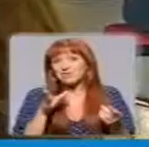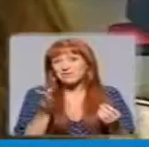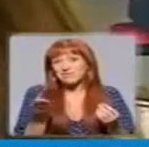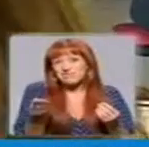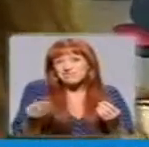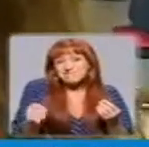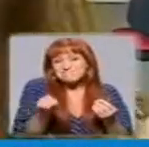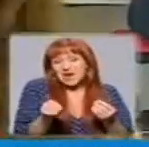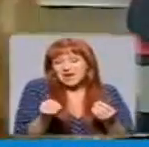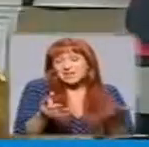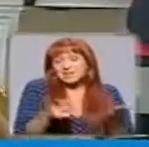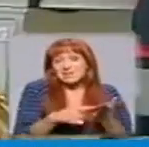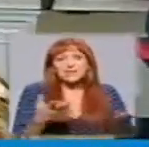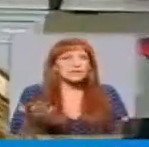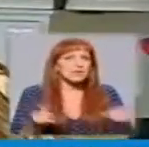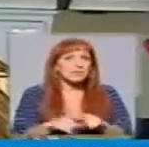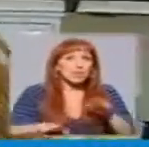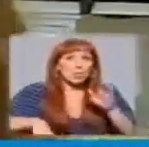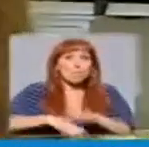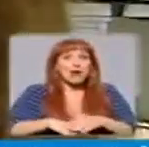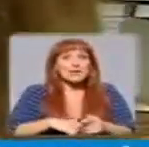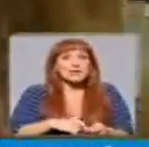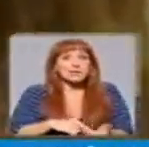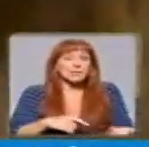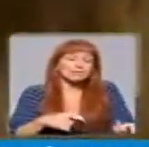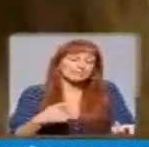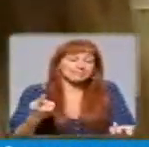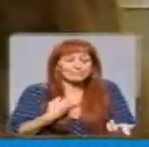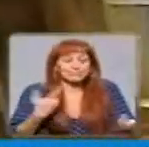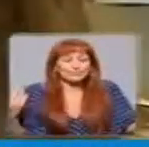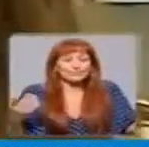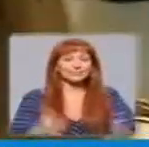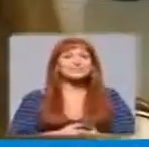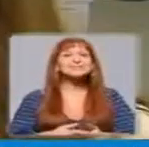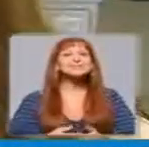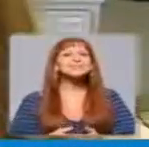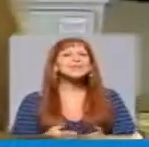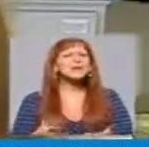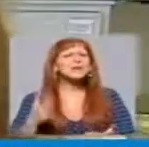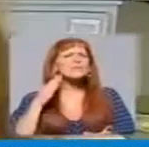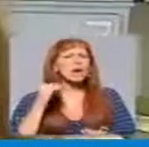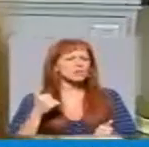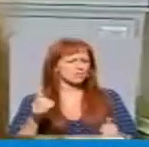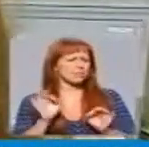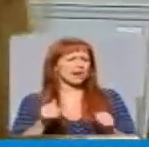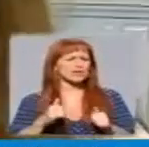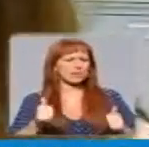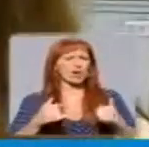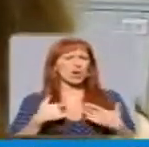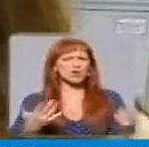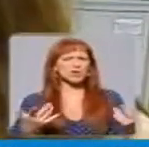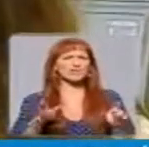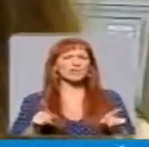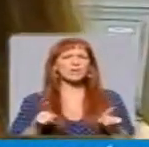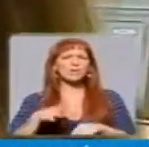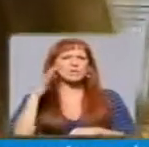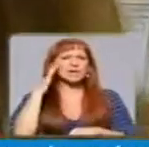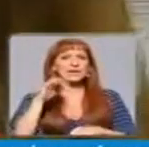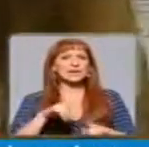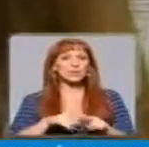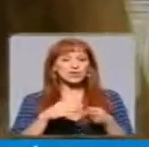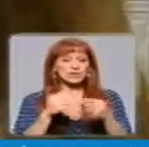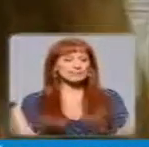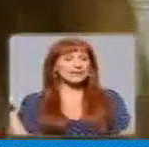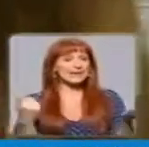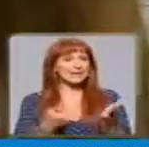precisamos assim um bocadinho mais mas ela o máximo que podemos fazer não é mas deve ser a Estamos bem preparados estamos a tentar como